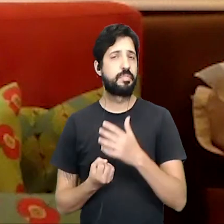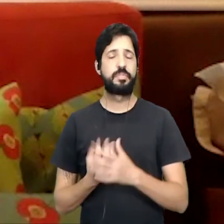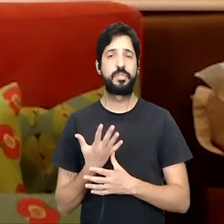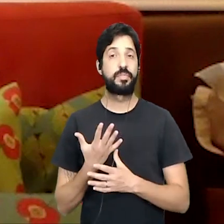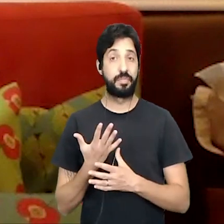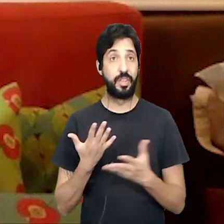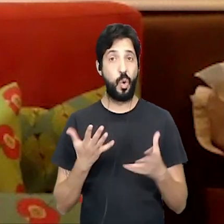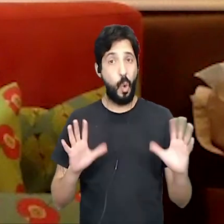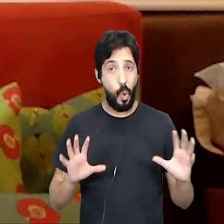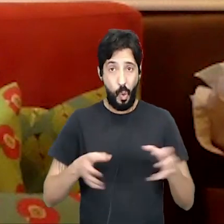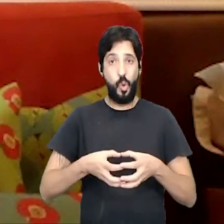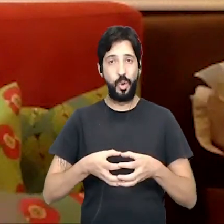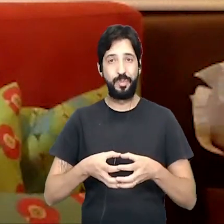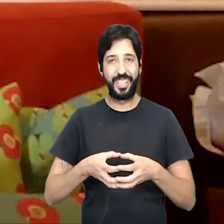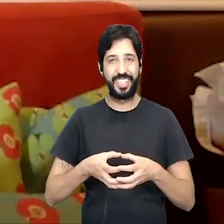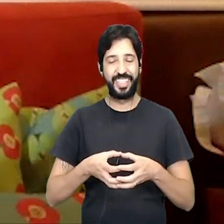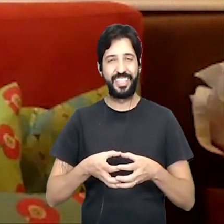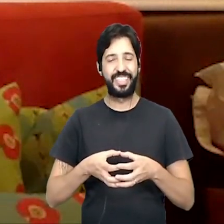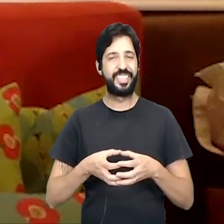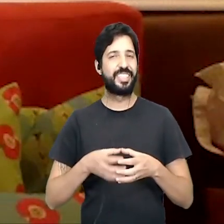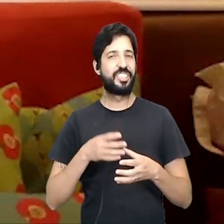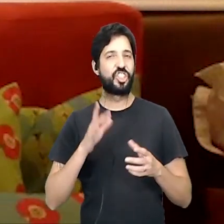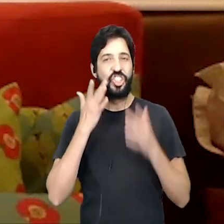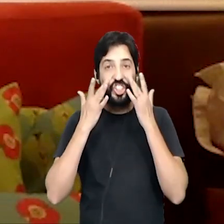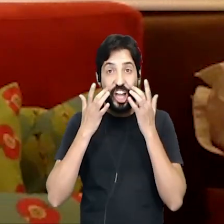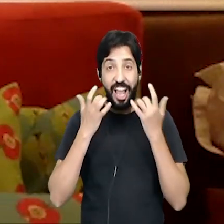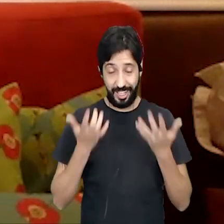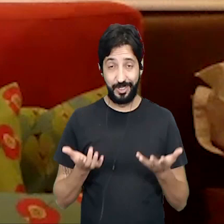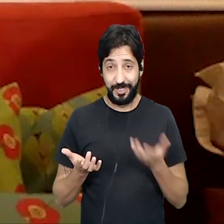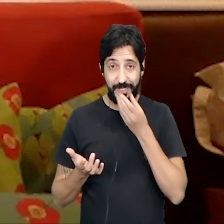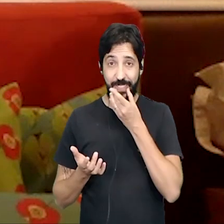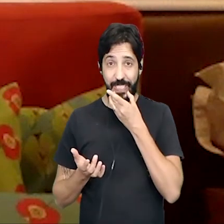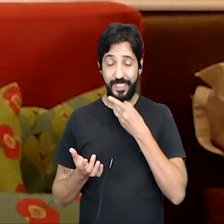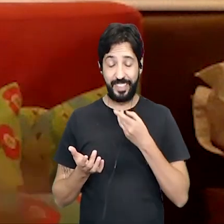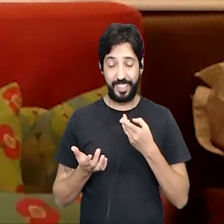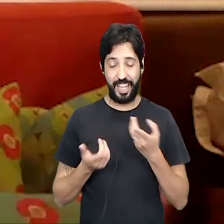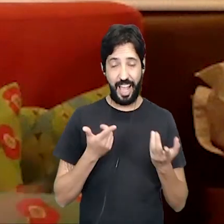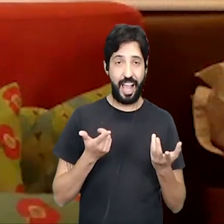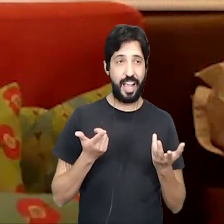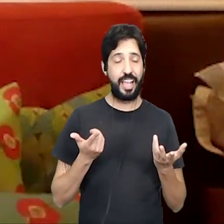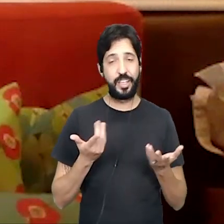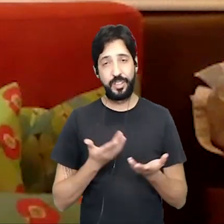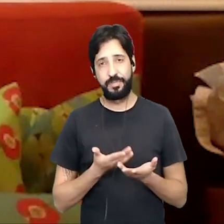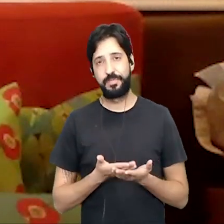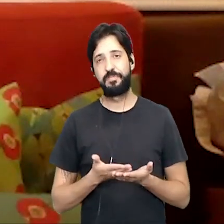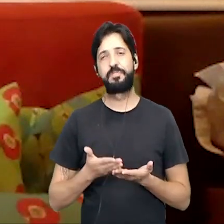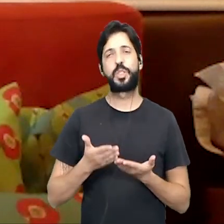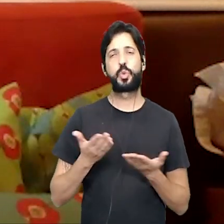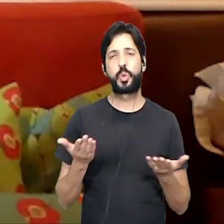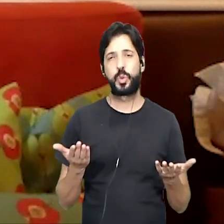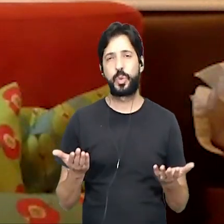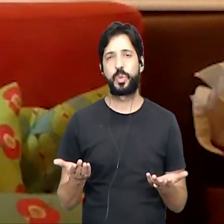Andréia, que formaram aí uma trupe de teatro, como é que é isso? E aí foram